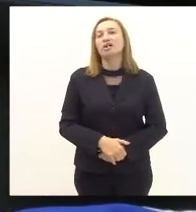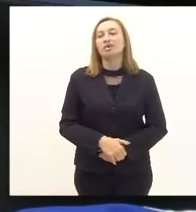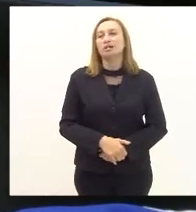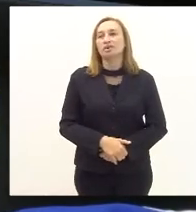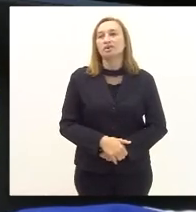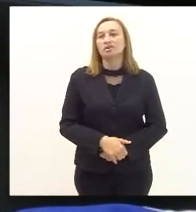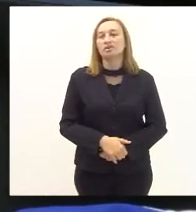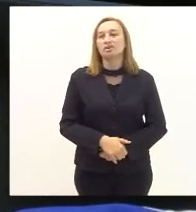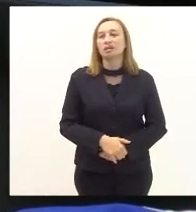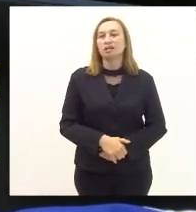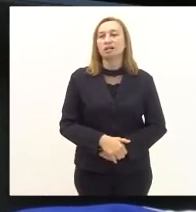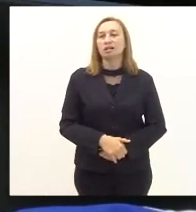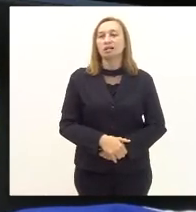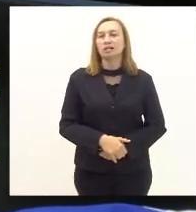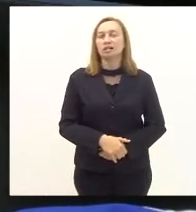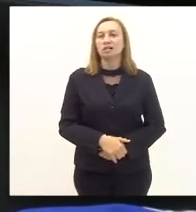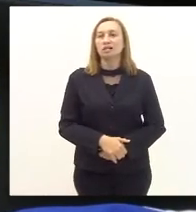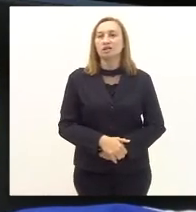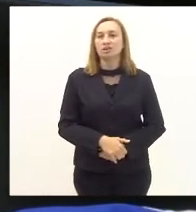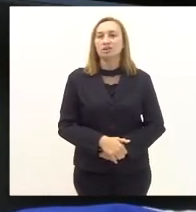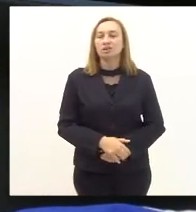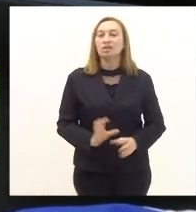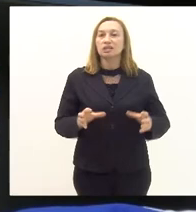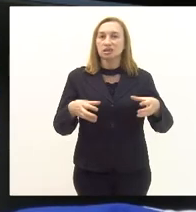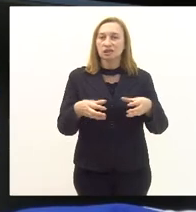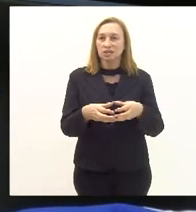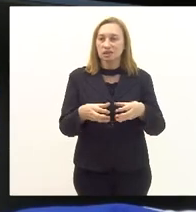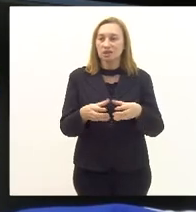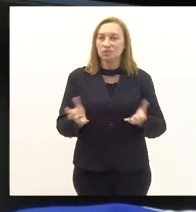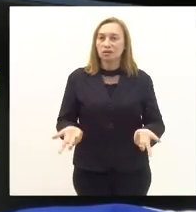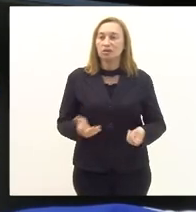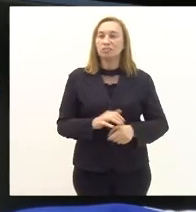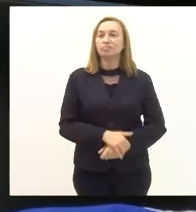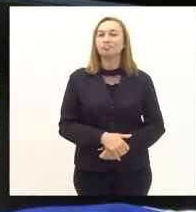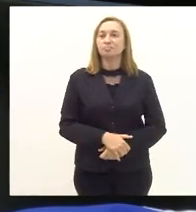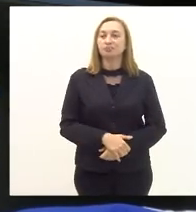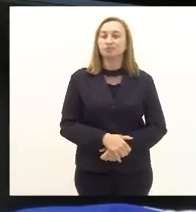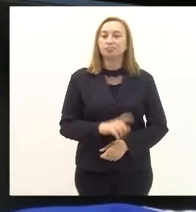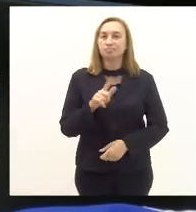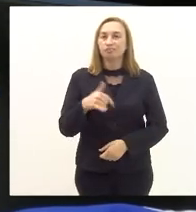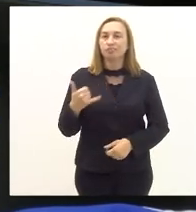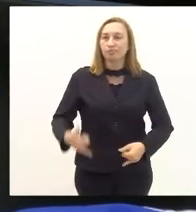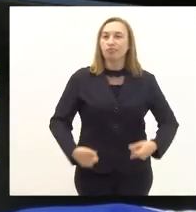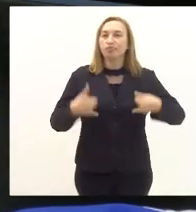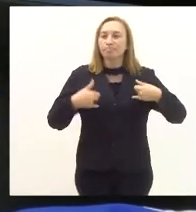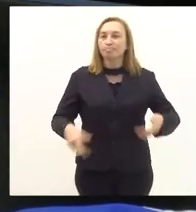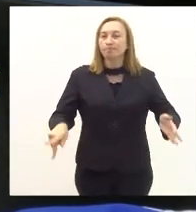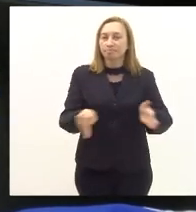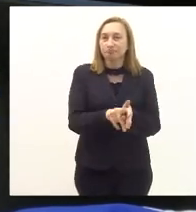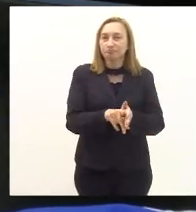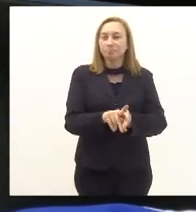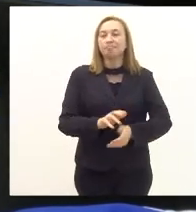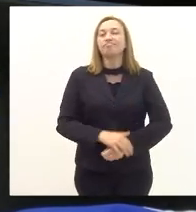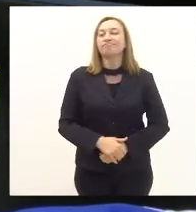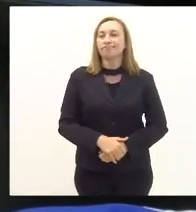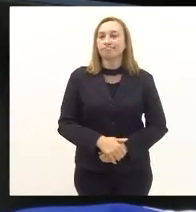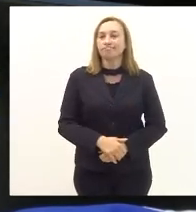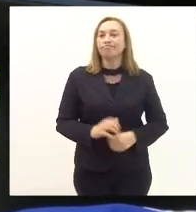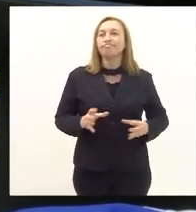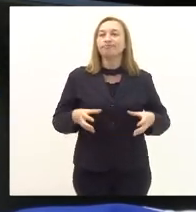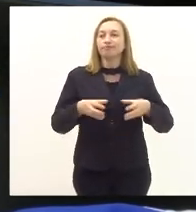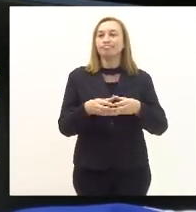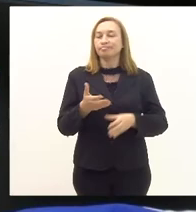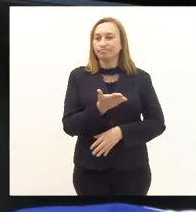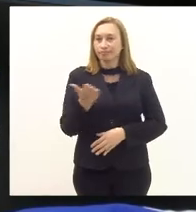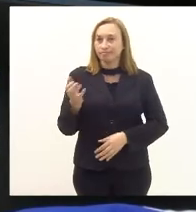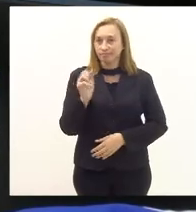os nossos atendentes, dos nossos centros. Quero dizer que é uma honra fazer parte da equipe de